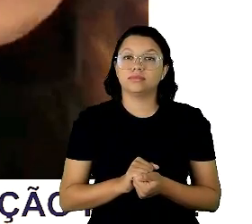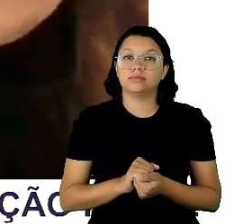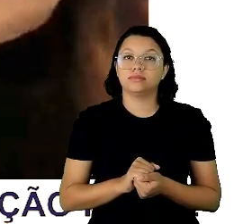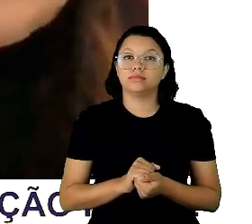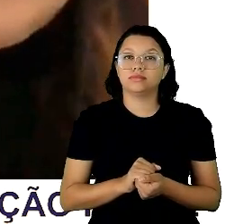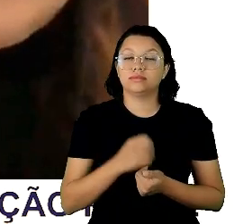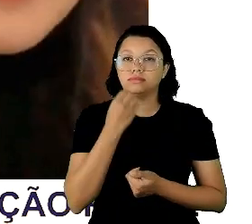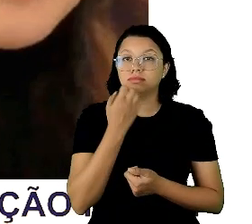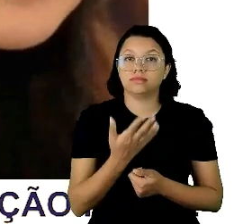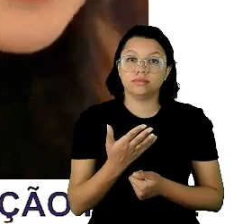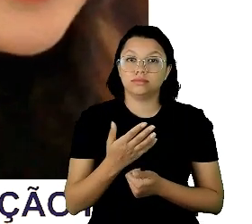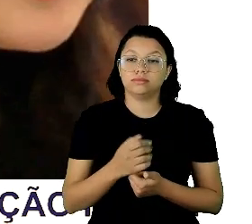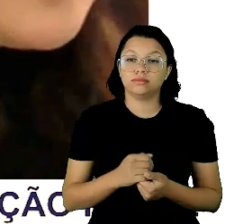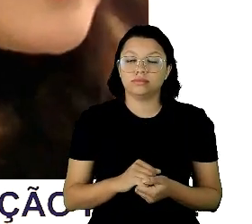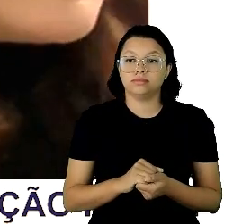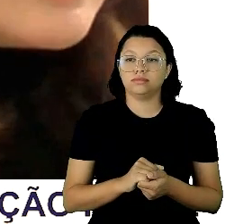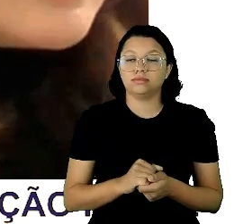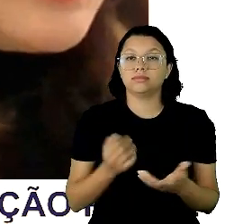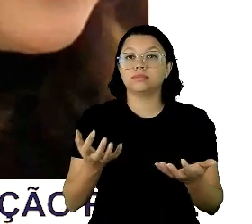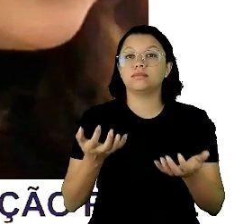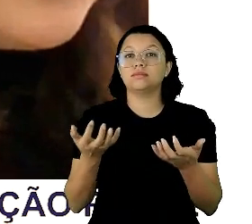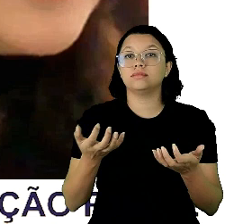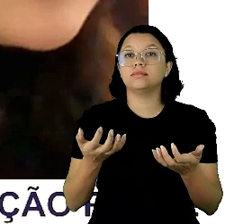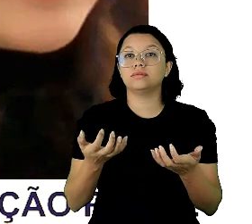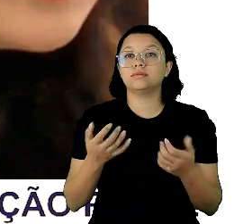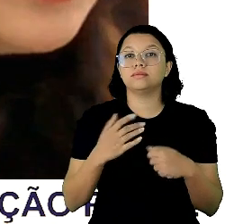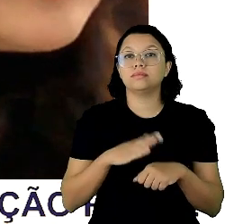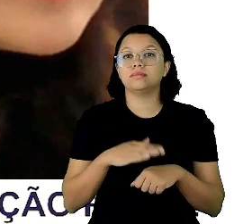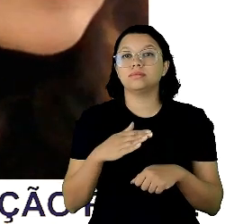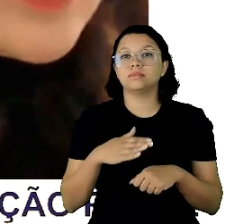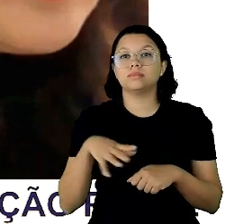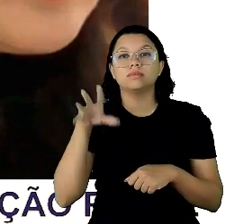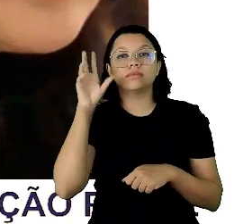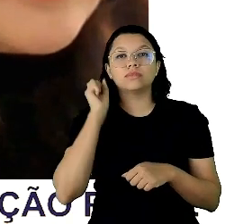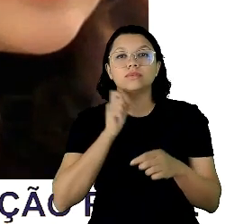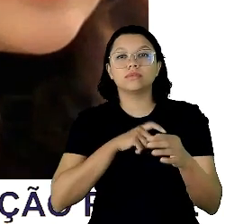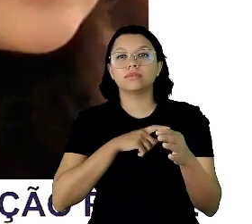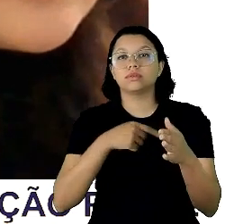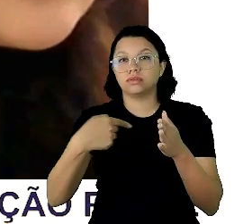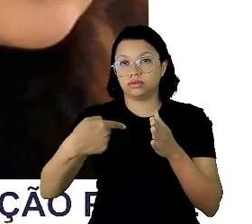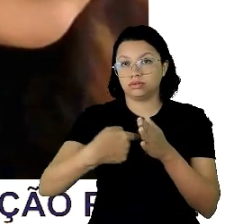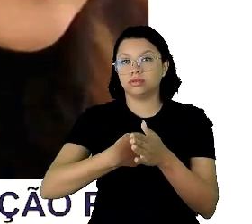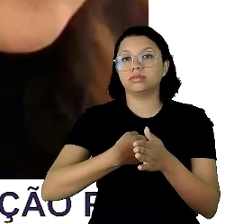Bom, eu quero mais assim, eu ouvi as perguntas, tal,